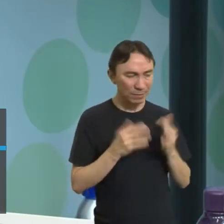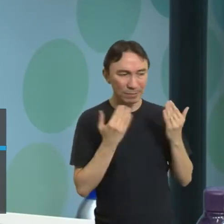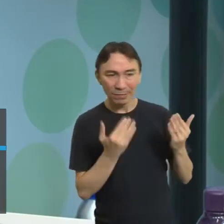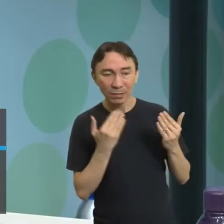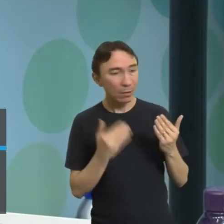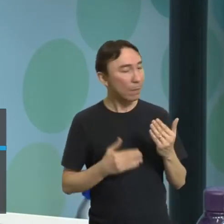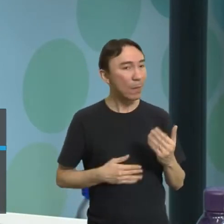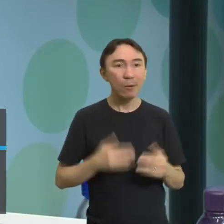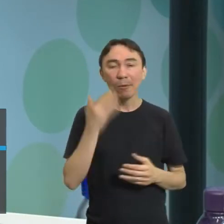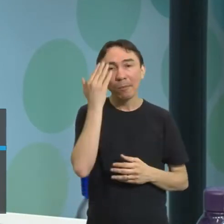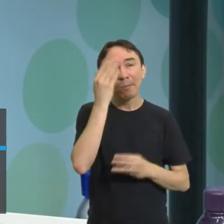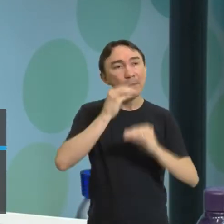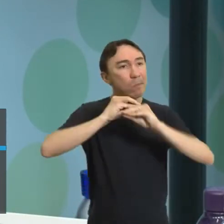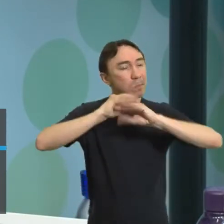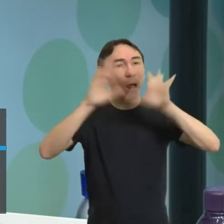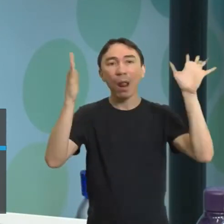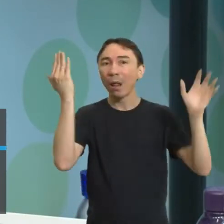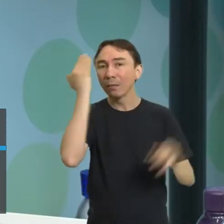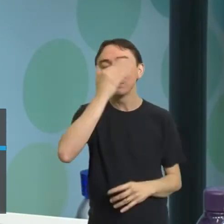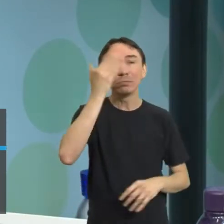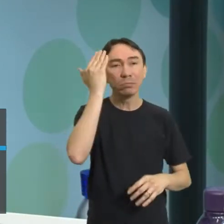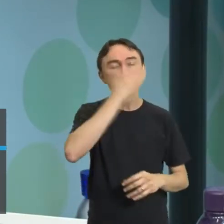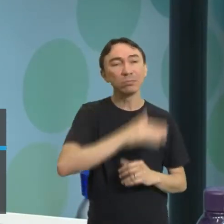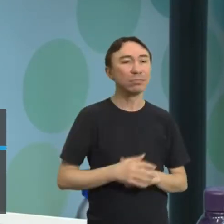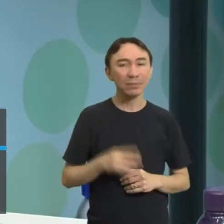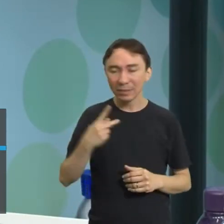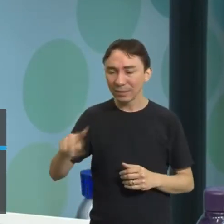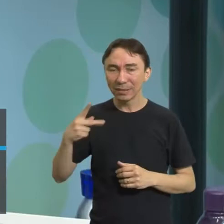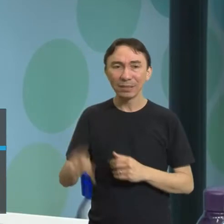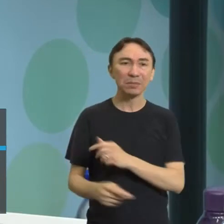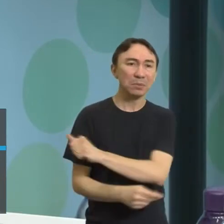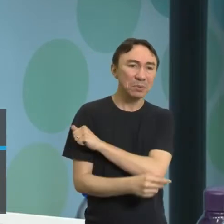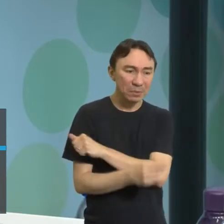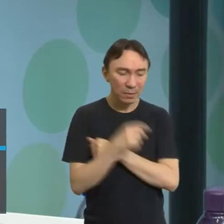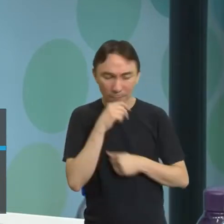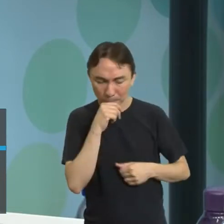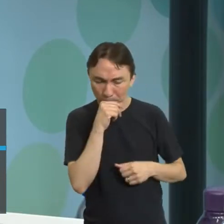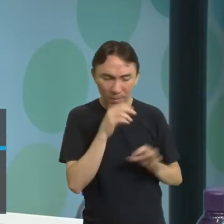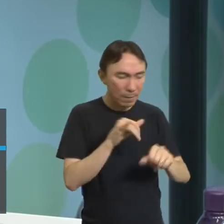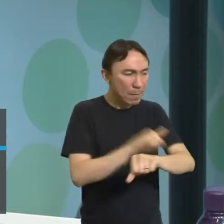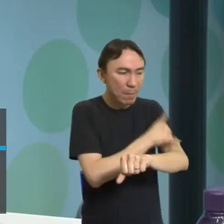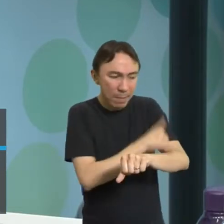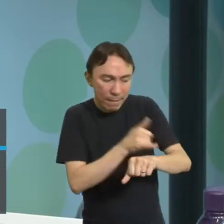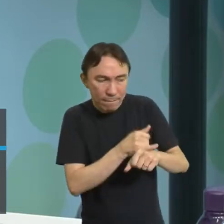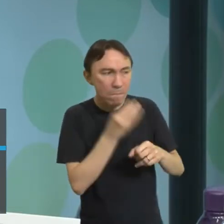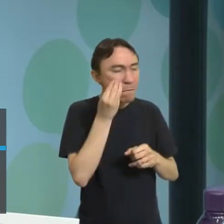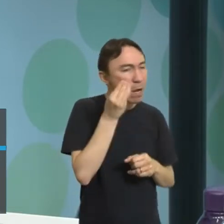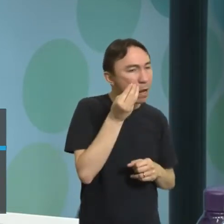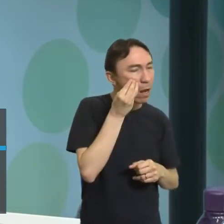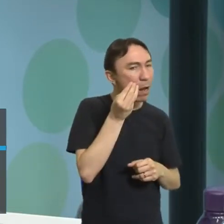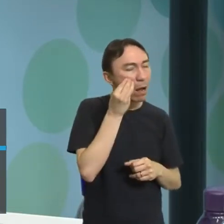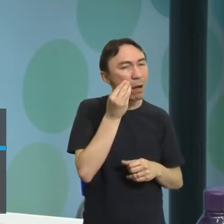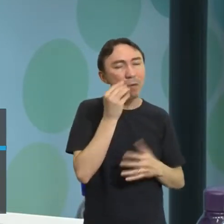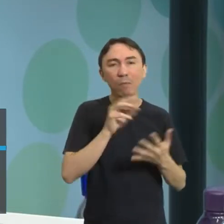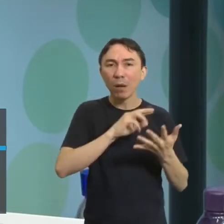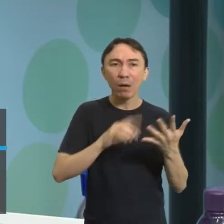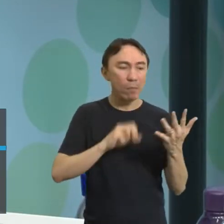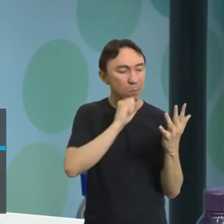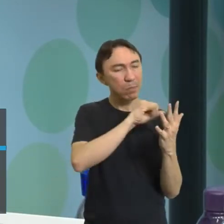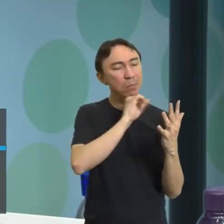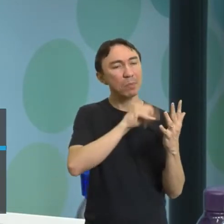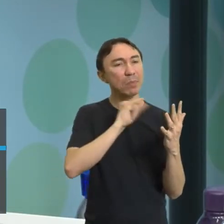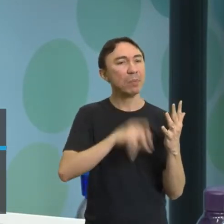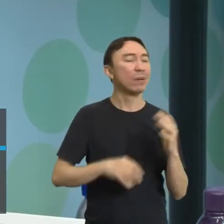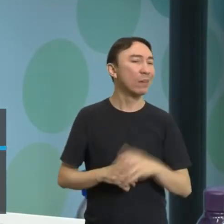mais confortáveis, vão testando as suas estratégias, as suas hipóteses, compreendendo também como